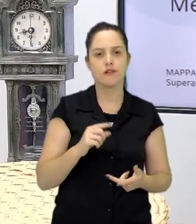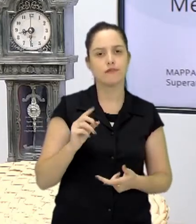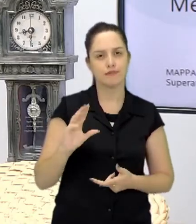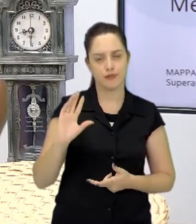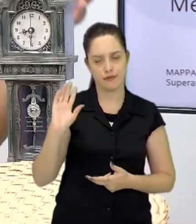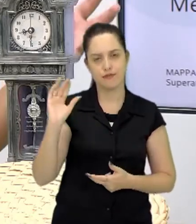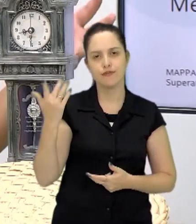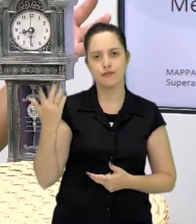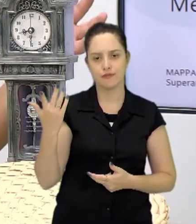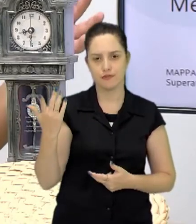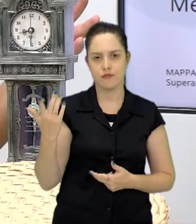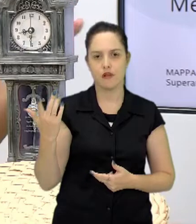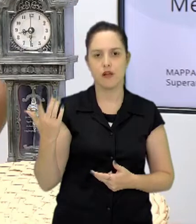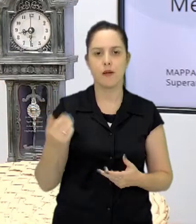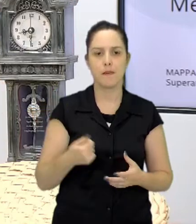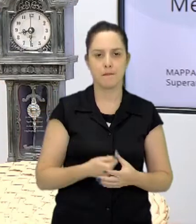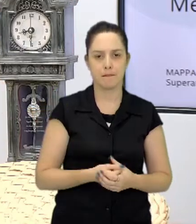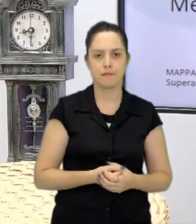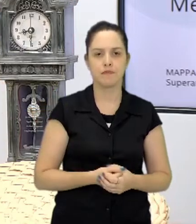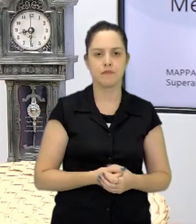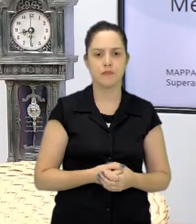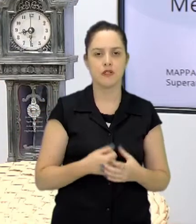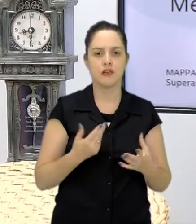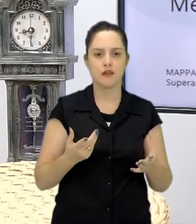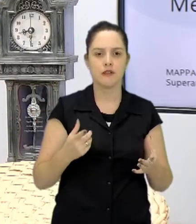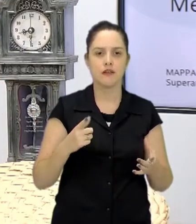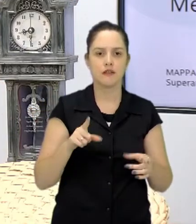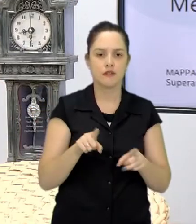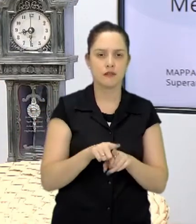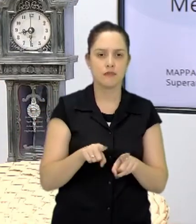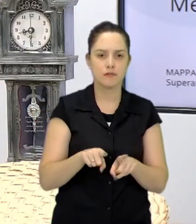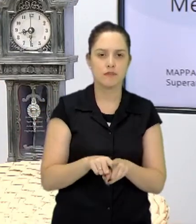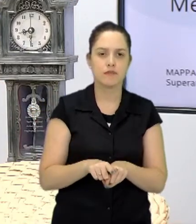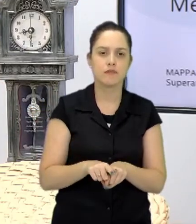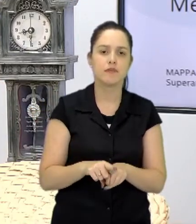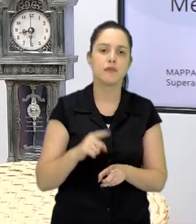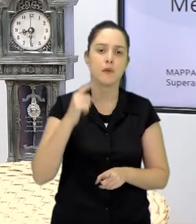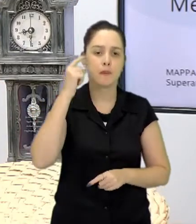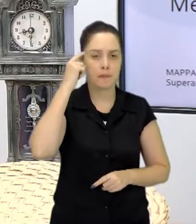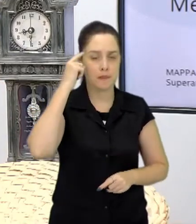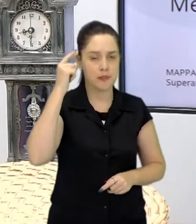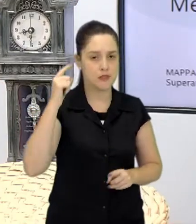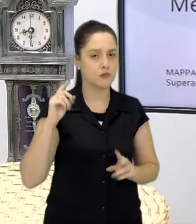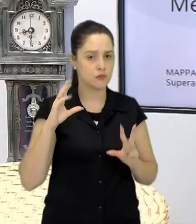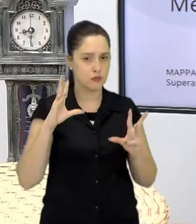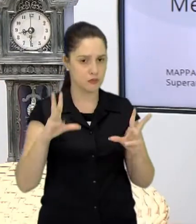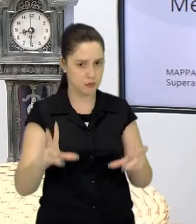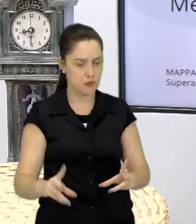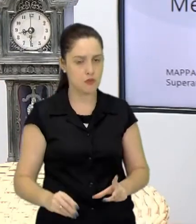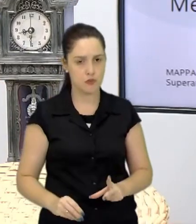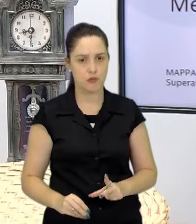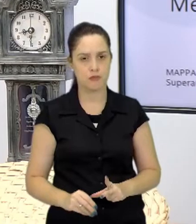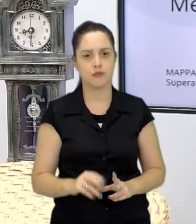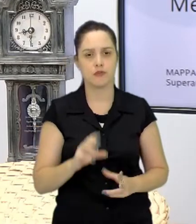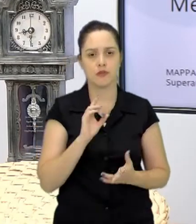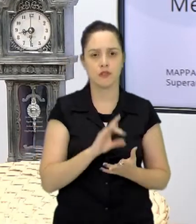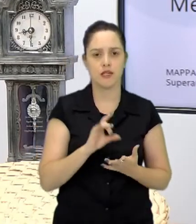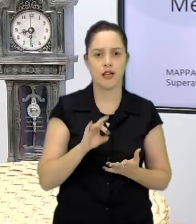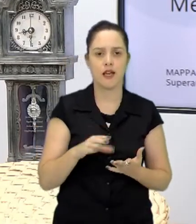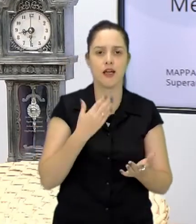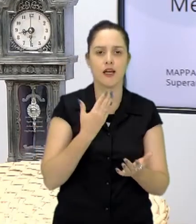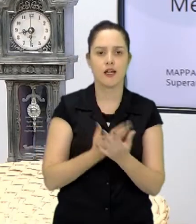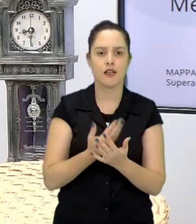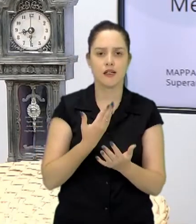assim, numa escala macro e numa escala micro. E aí, pensando nisso tudo, cada estudante,